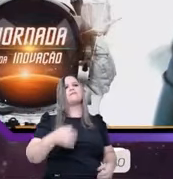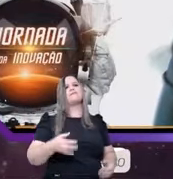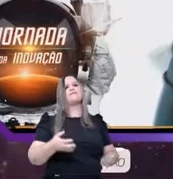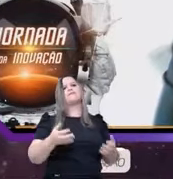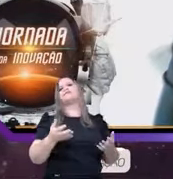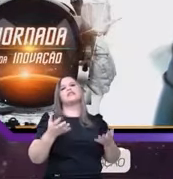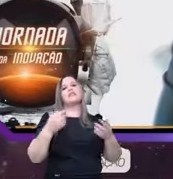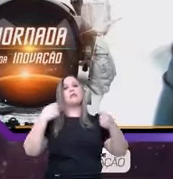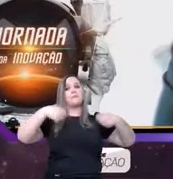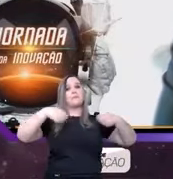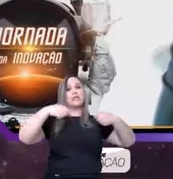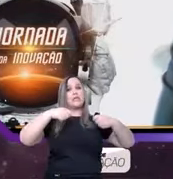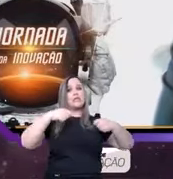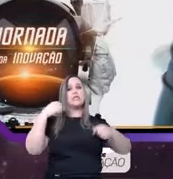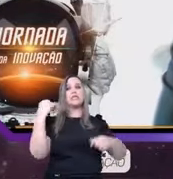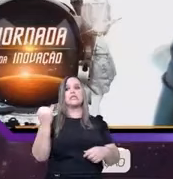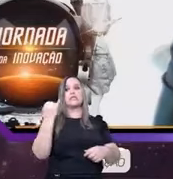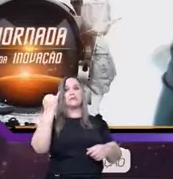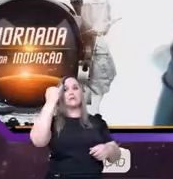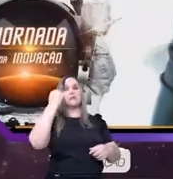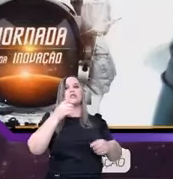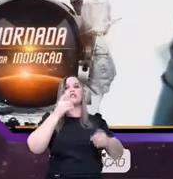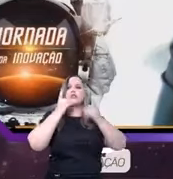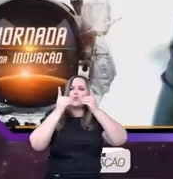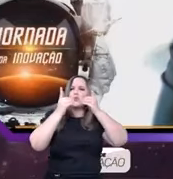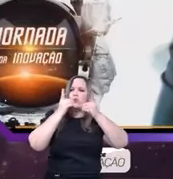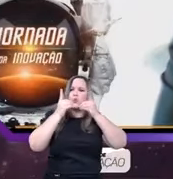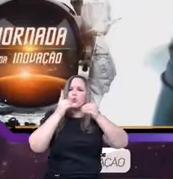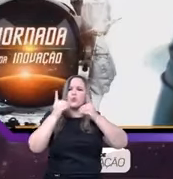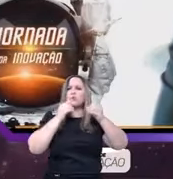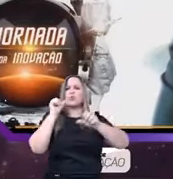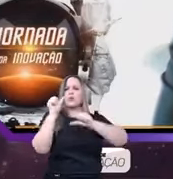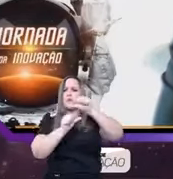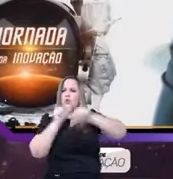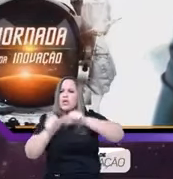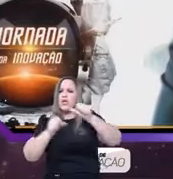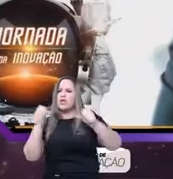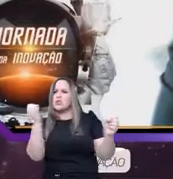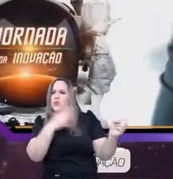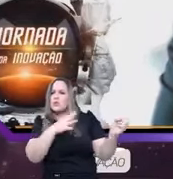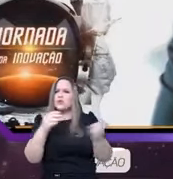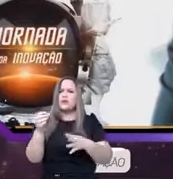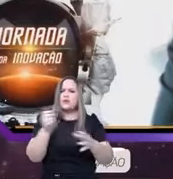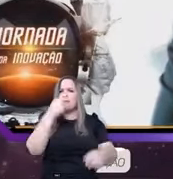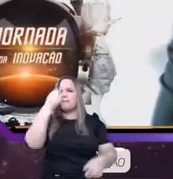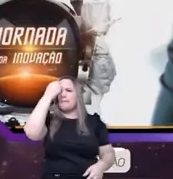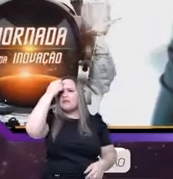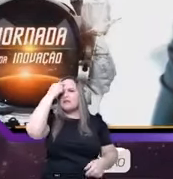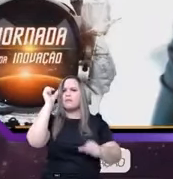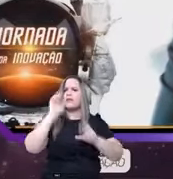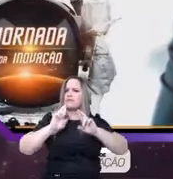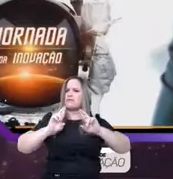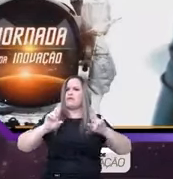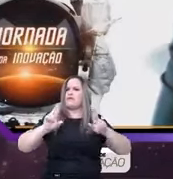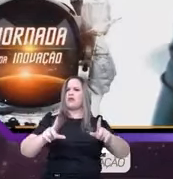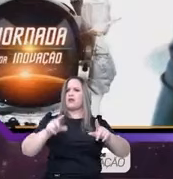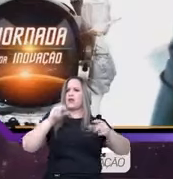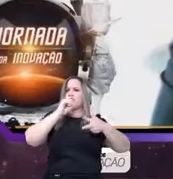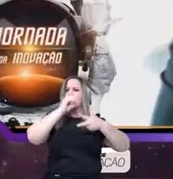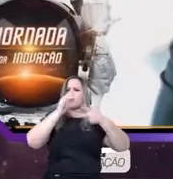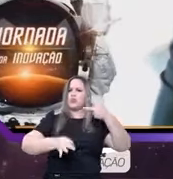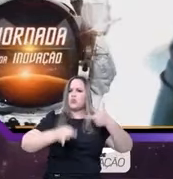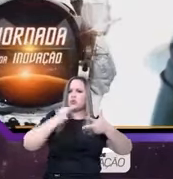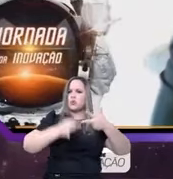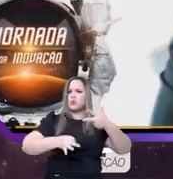preciso discutir inovação, é preciso começar a pensar diferente as coisas do Poder Judiciário, é preciso que a gente